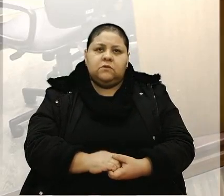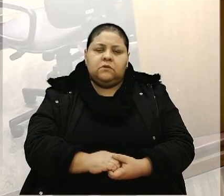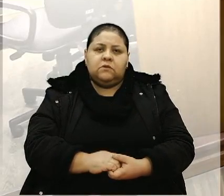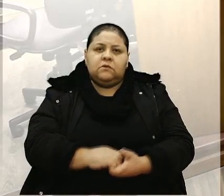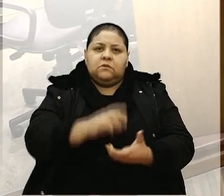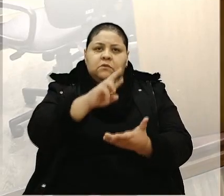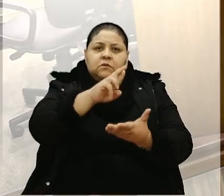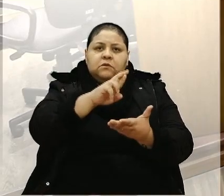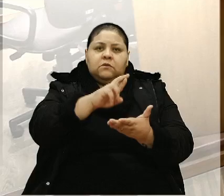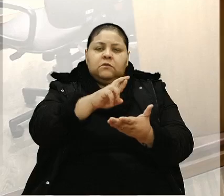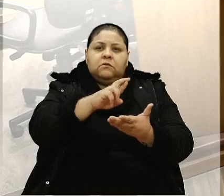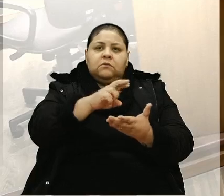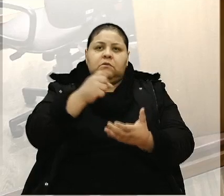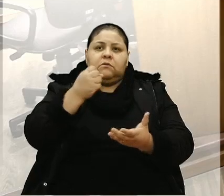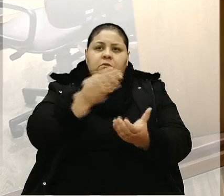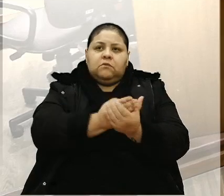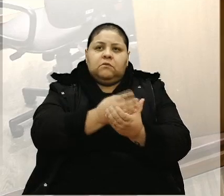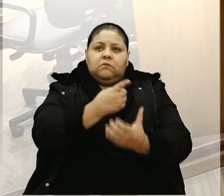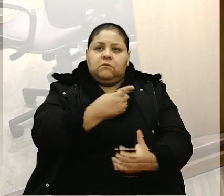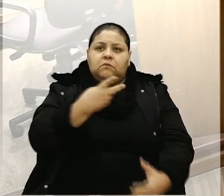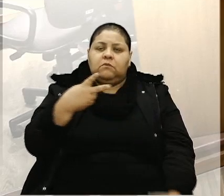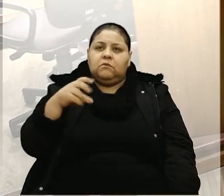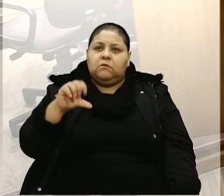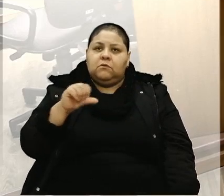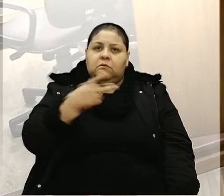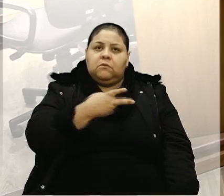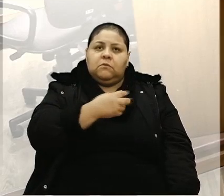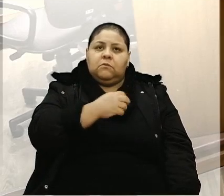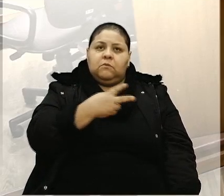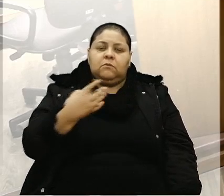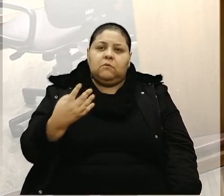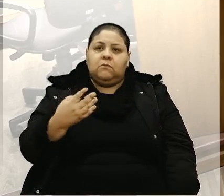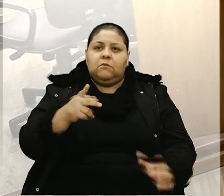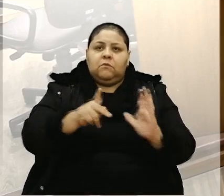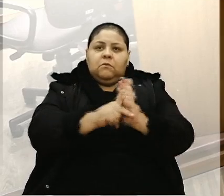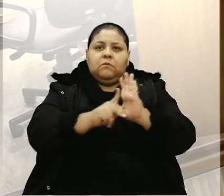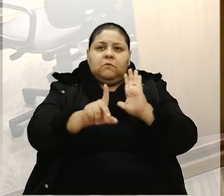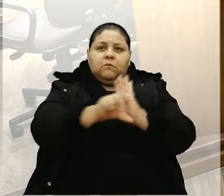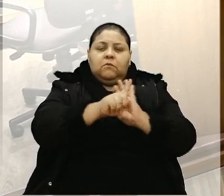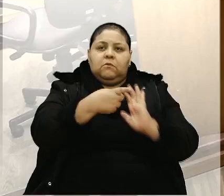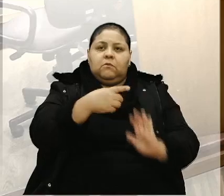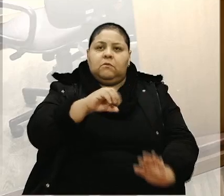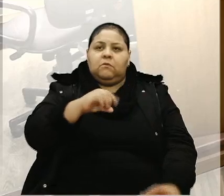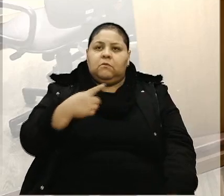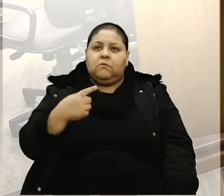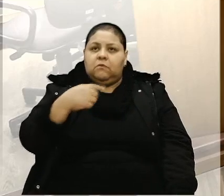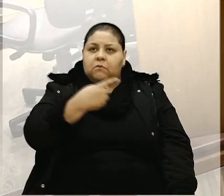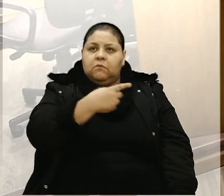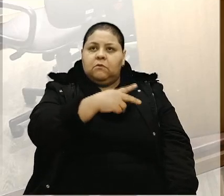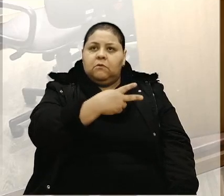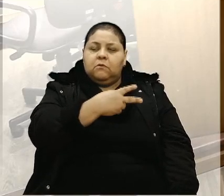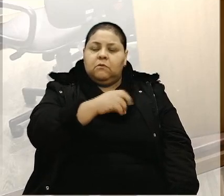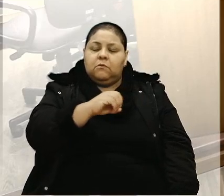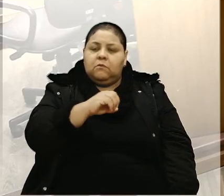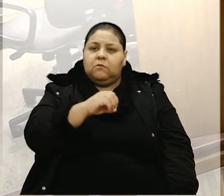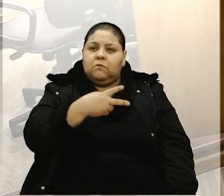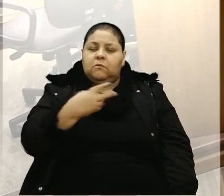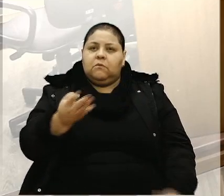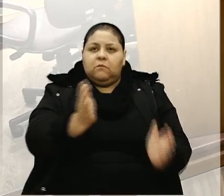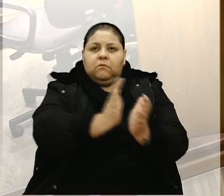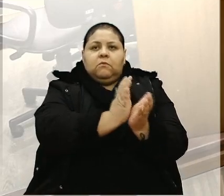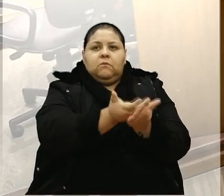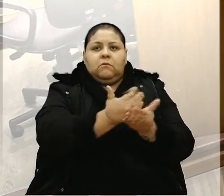Referente ao processo nº 129, 2024, projeto de lei nº 101, 2024, Comissão de Desenvolvimento